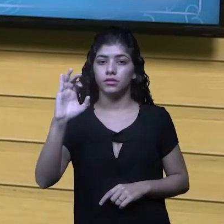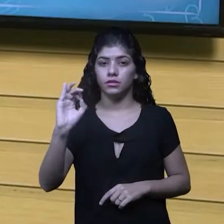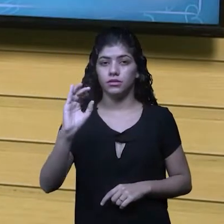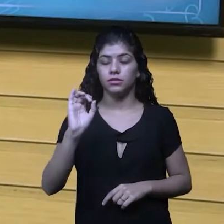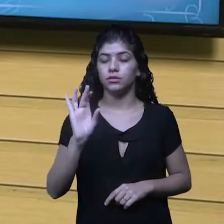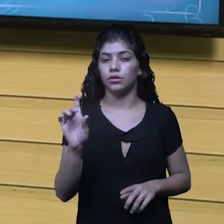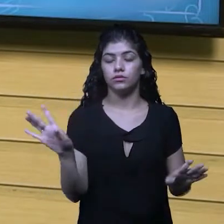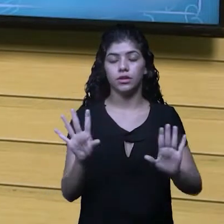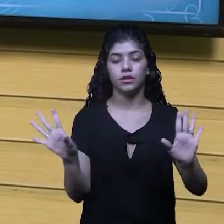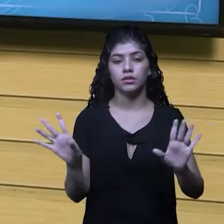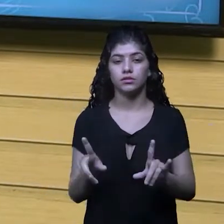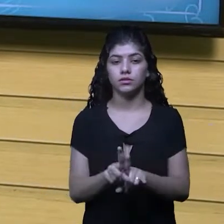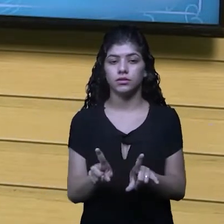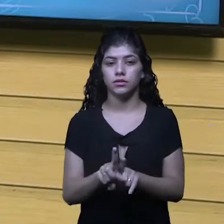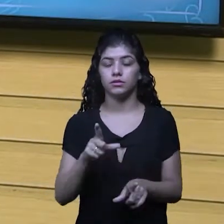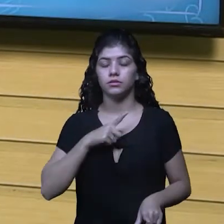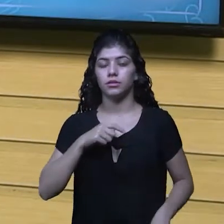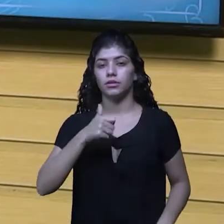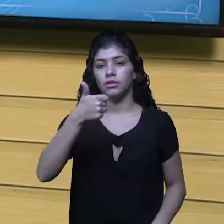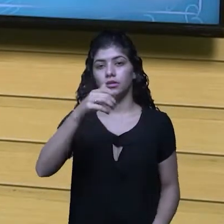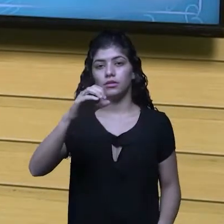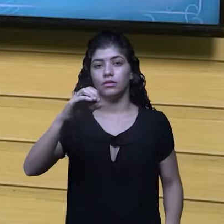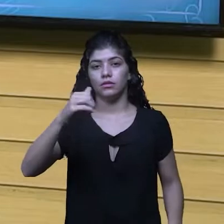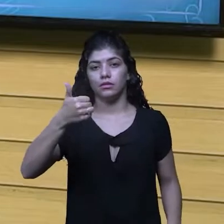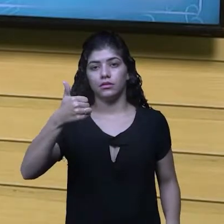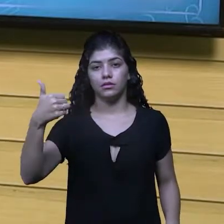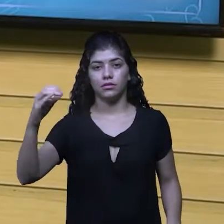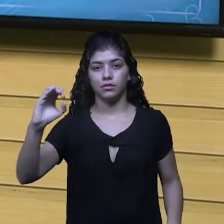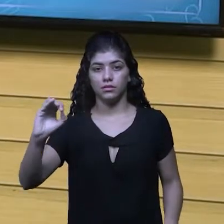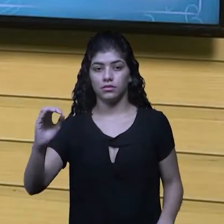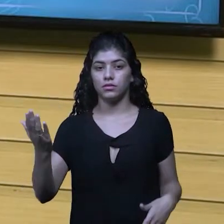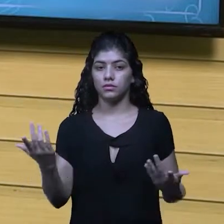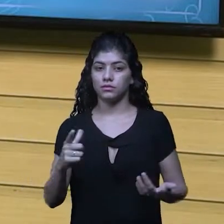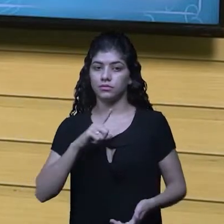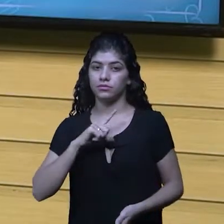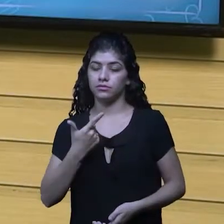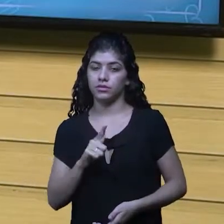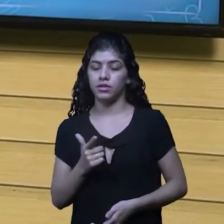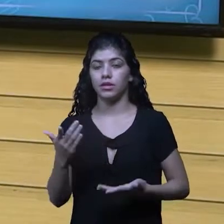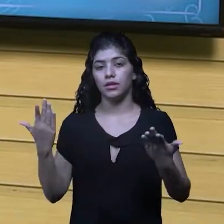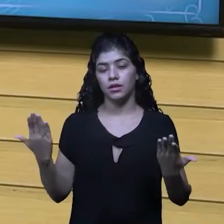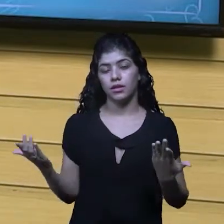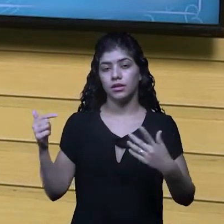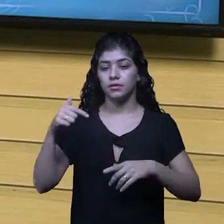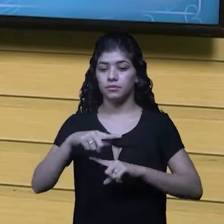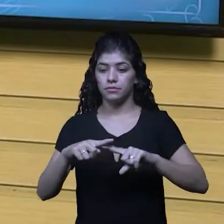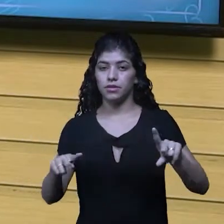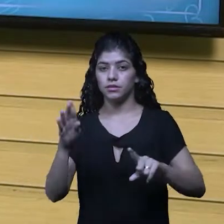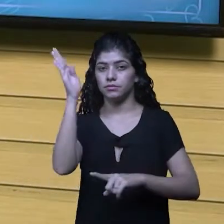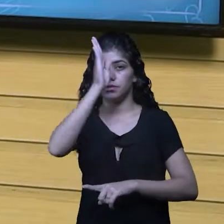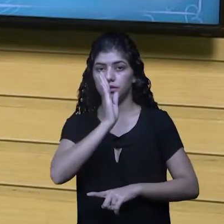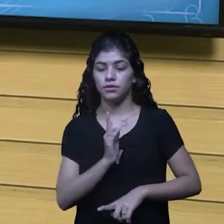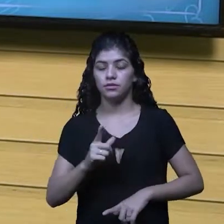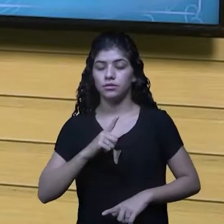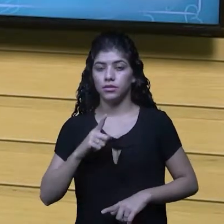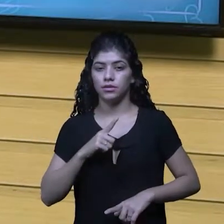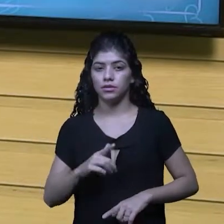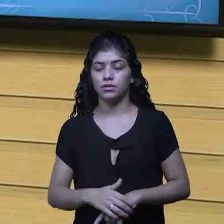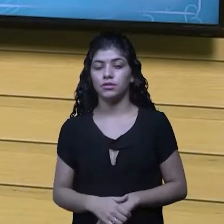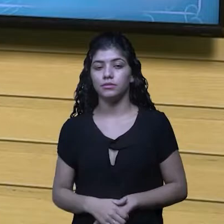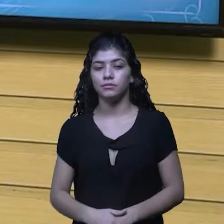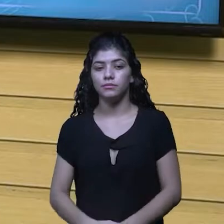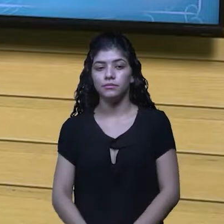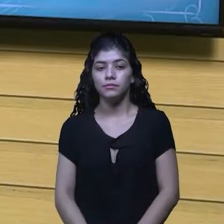dizer que só tenha essa. Tem também de 110, que nós não temos aqui, mas no Brasil tem, tá, a tensão elétrica